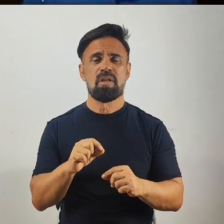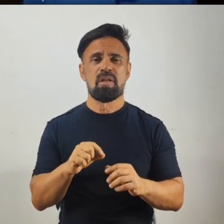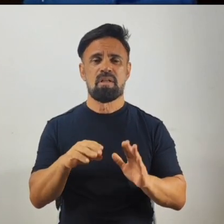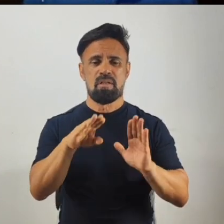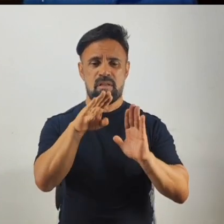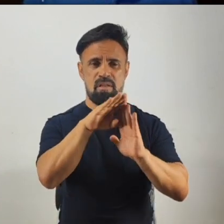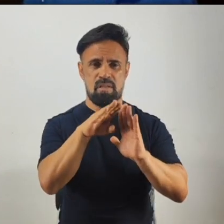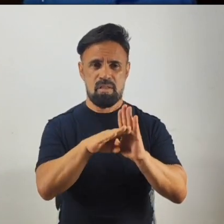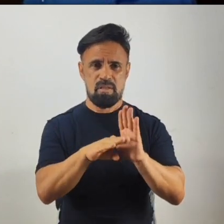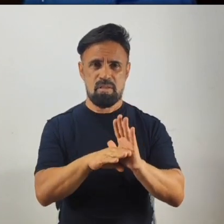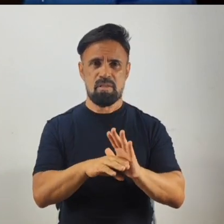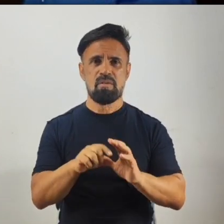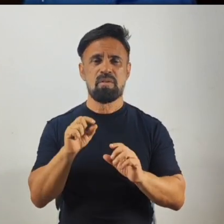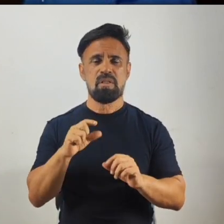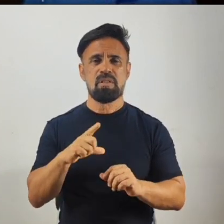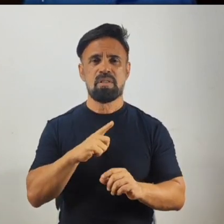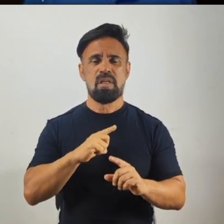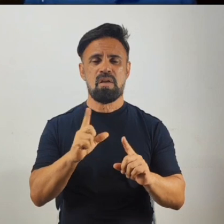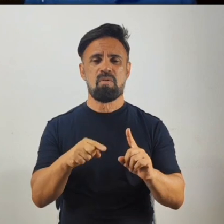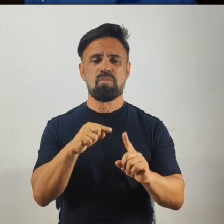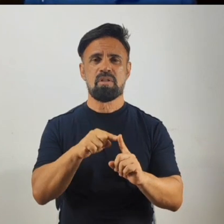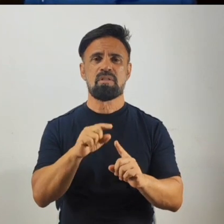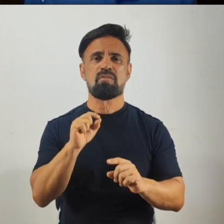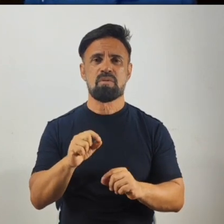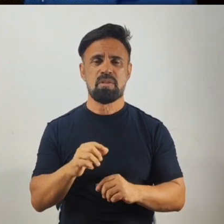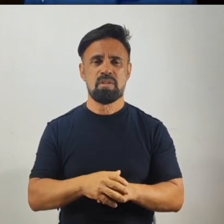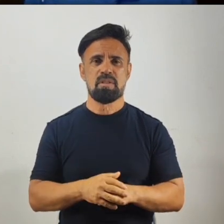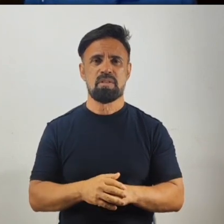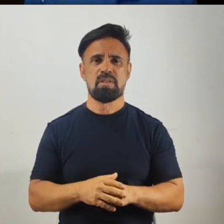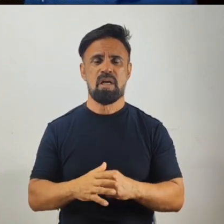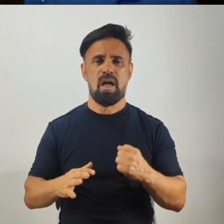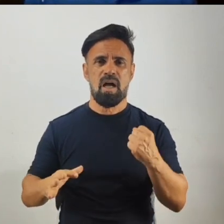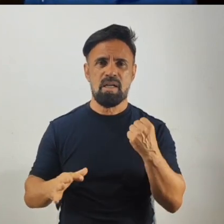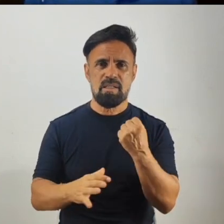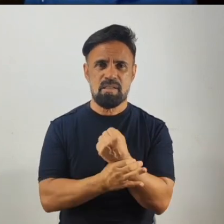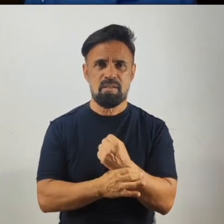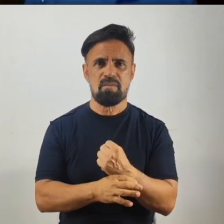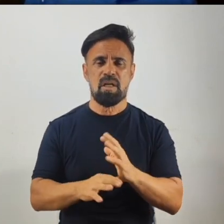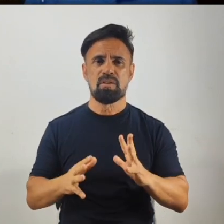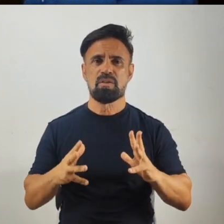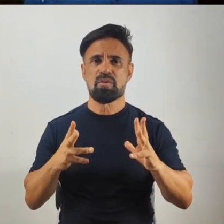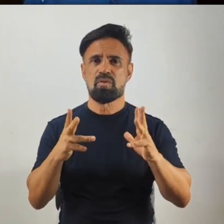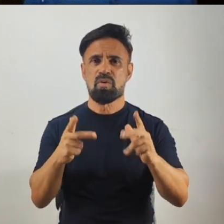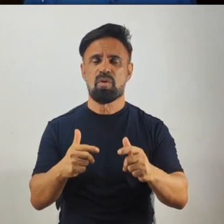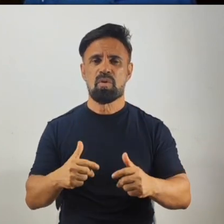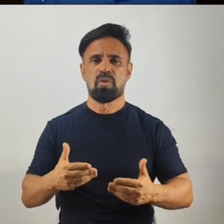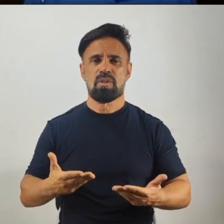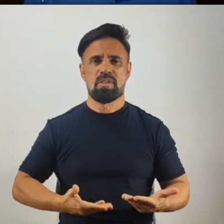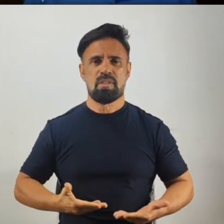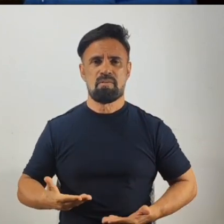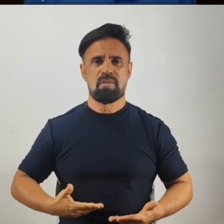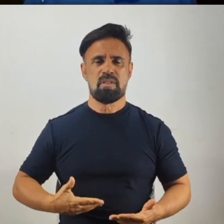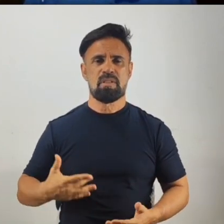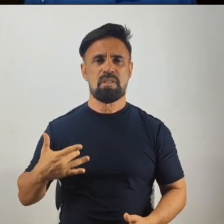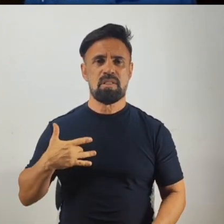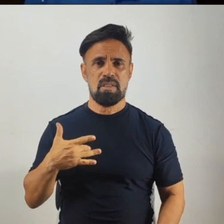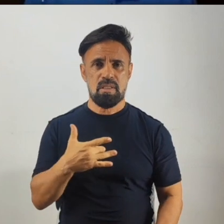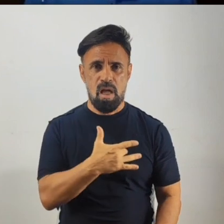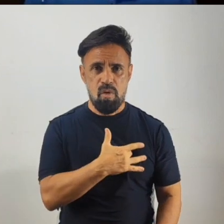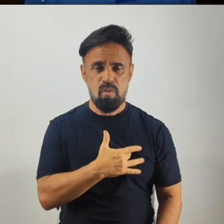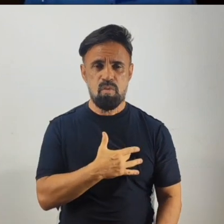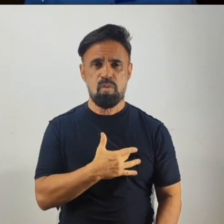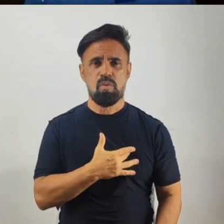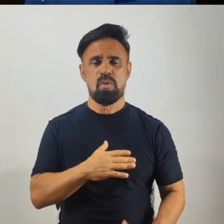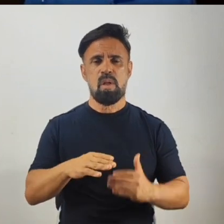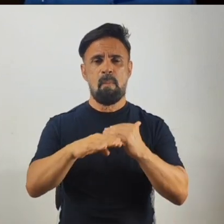Os objetivos do Guia de Boas Práticas têm como meta principal assegurar que todos os serviços